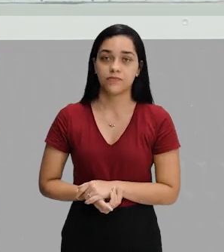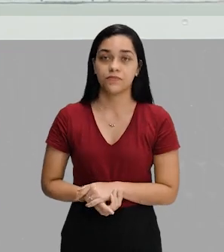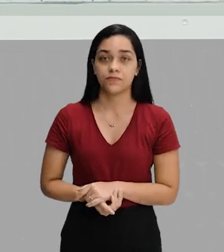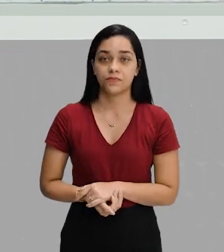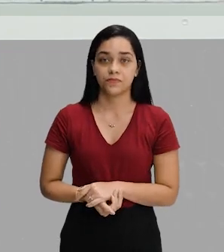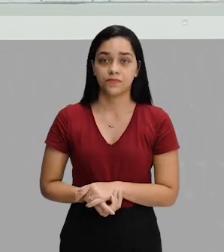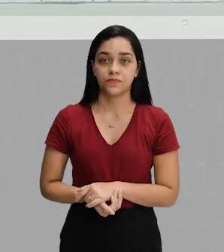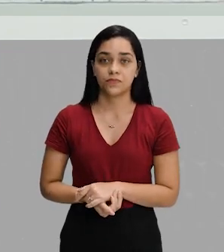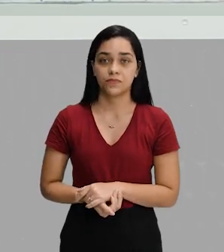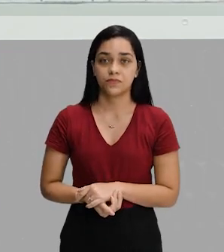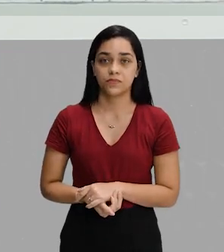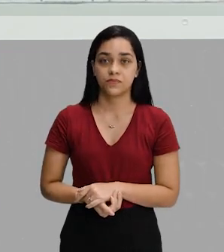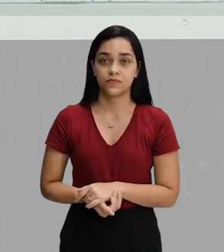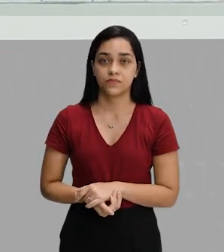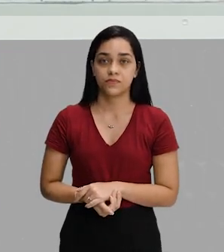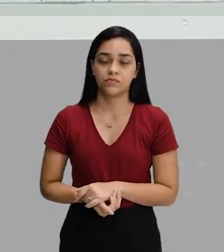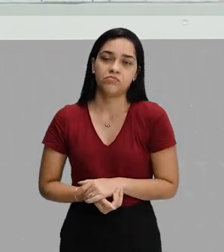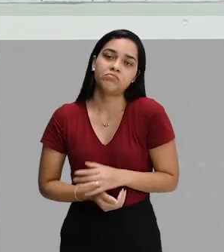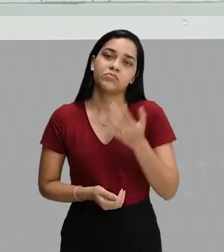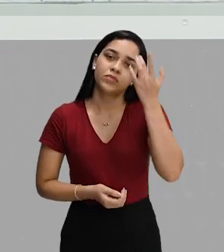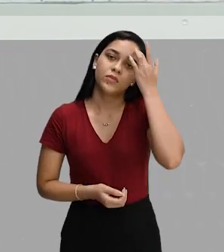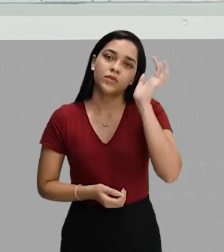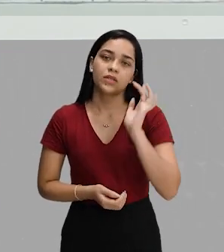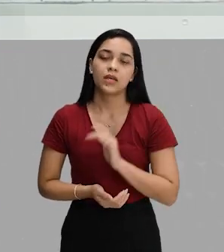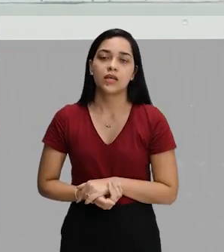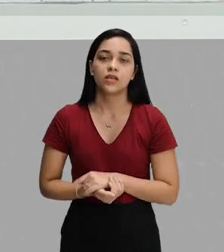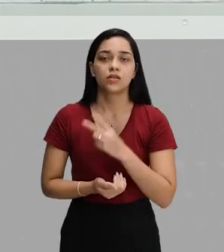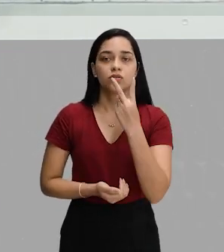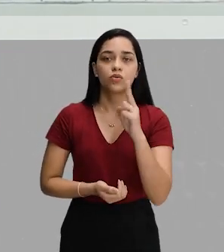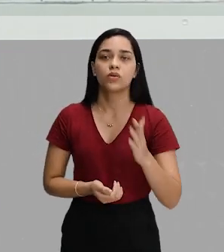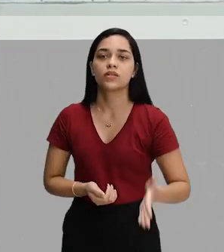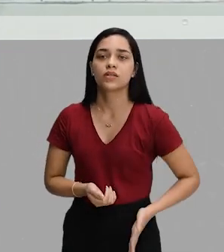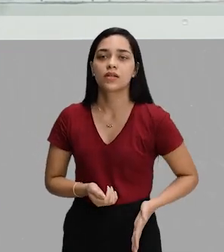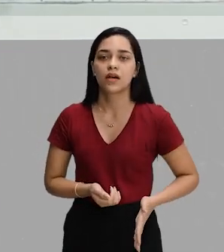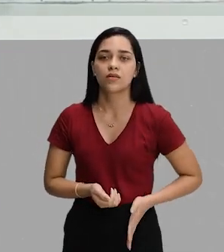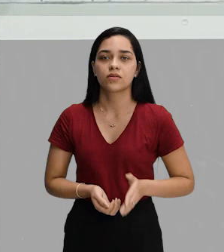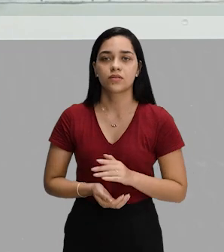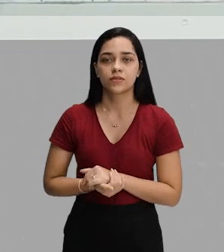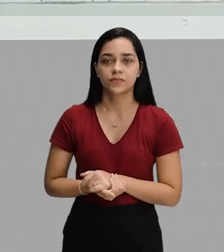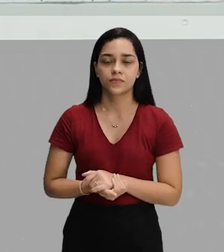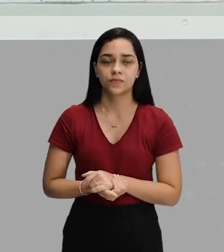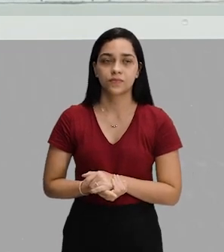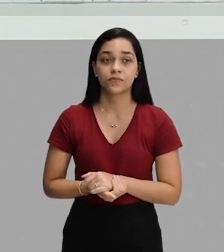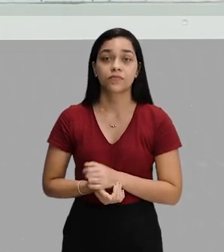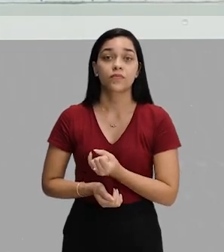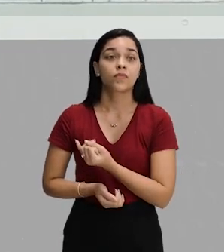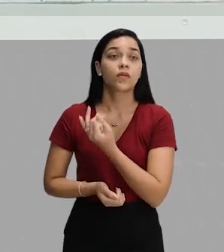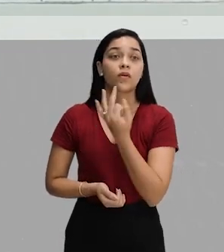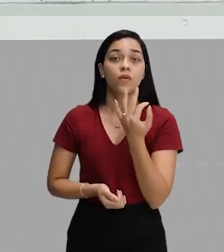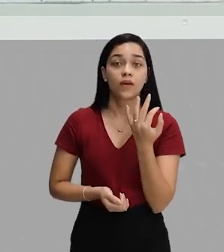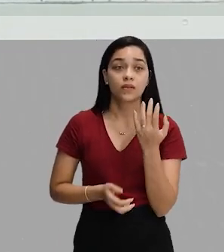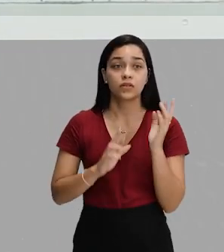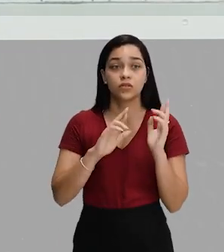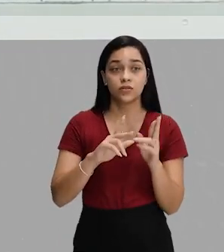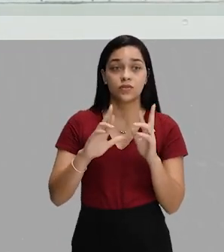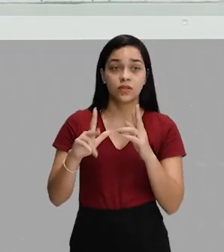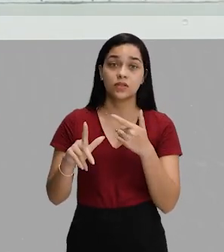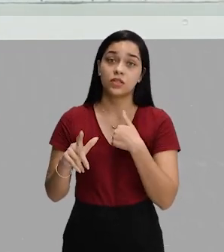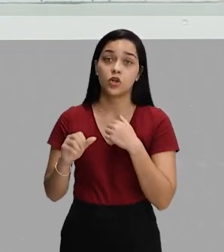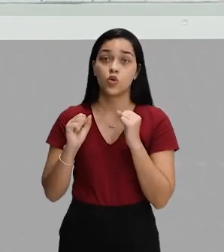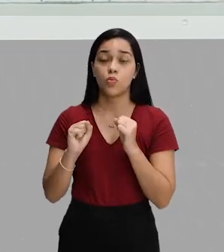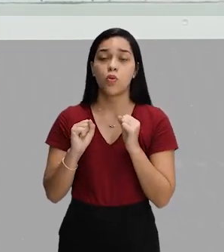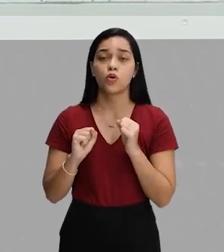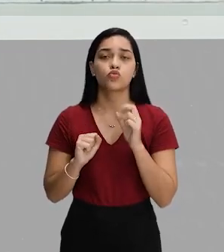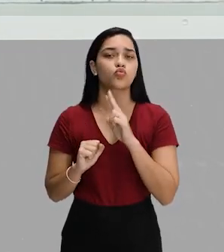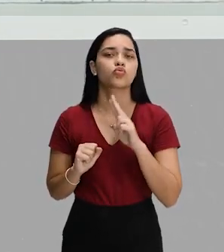e, sei lá, 2 calças. De quantas formas diferentes eu posso me